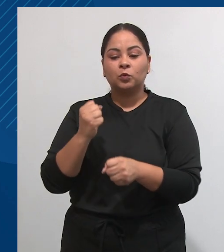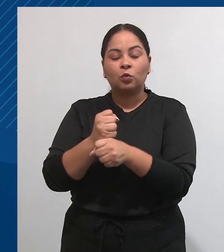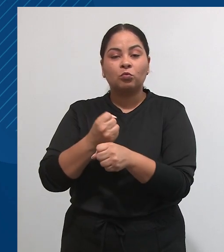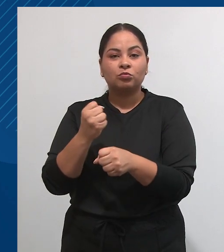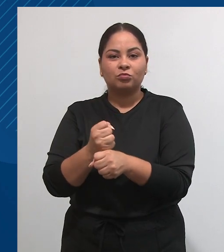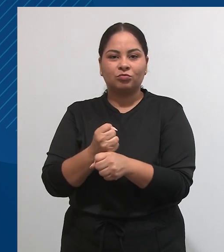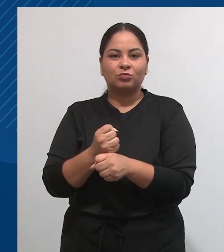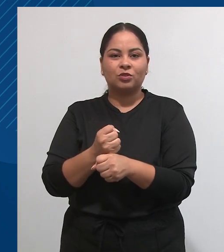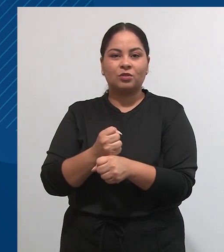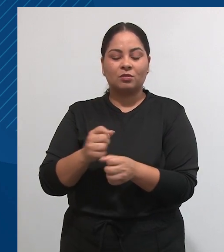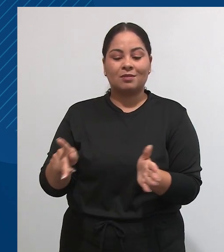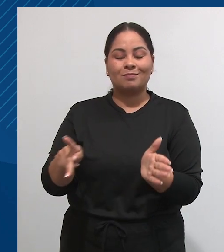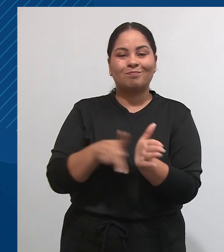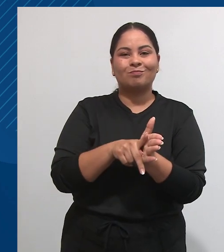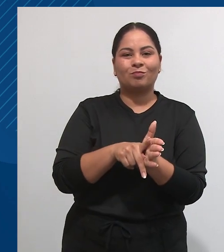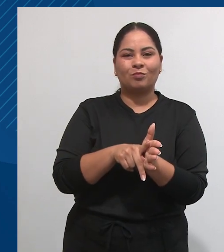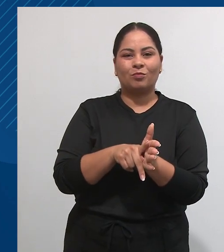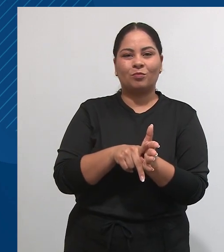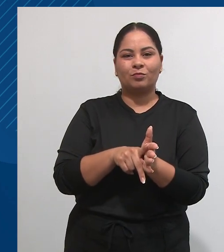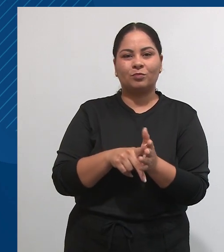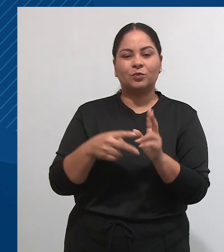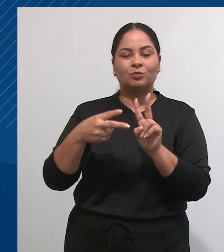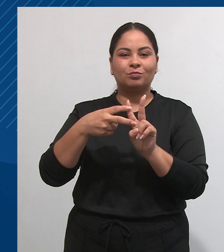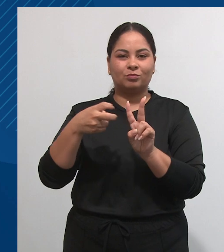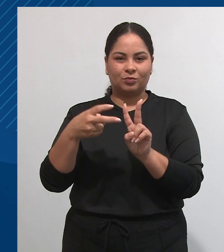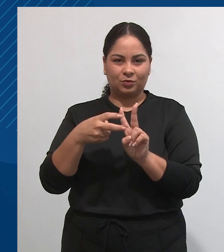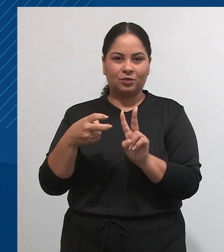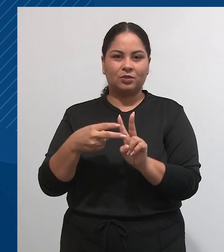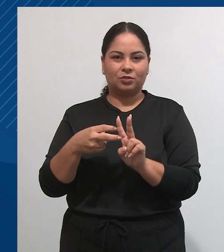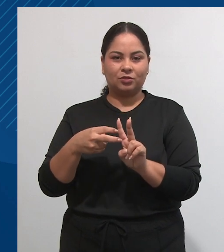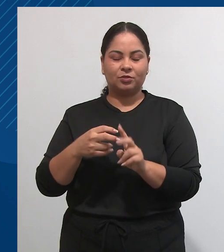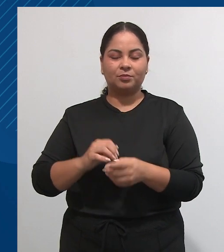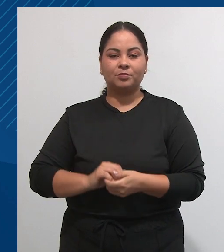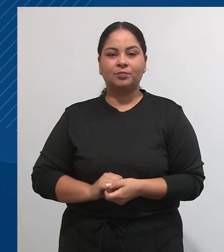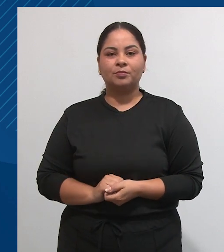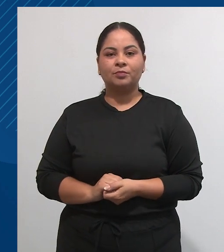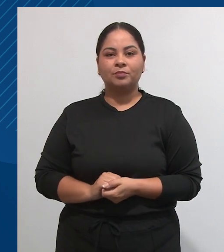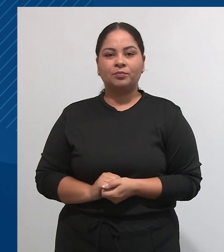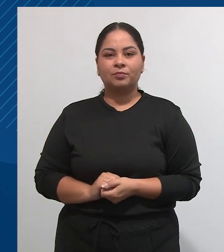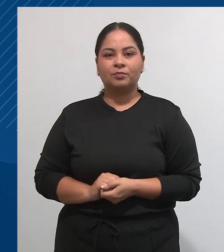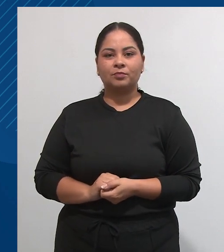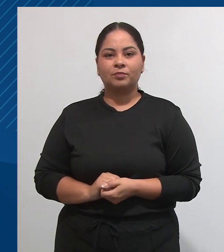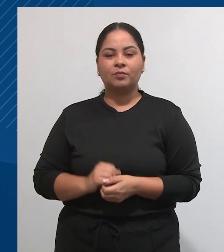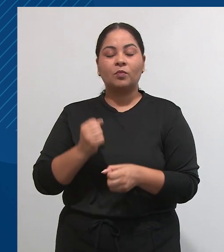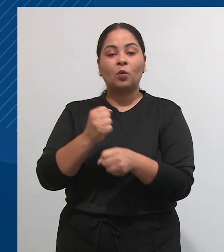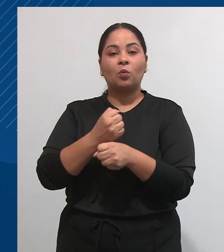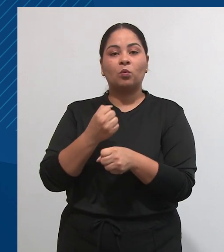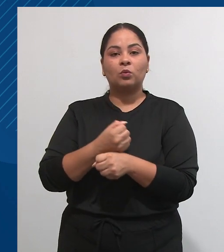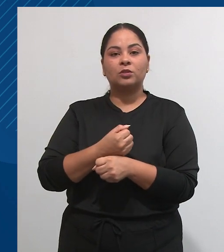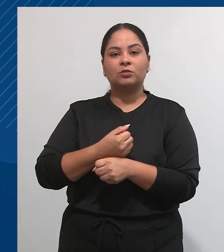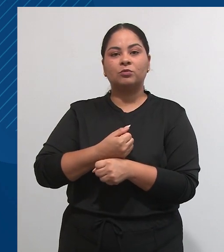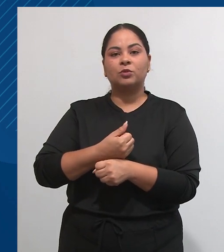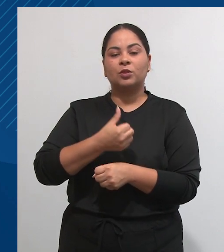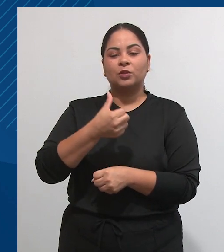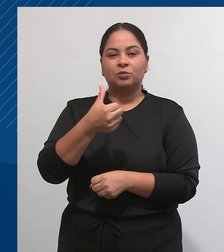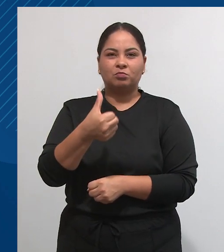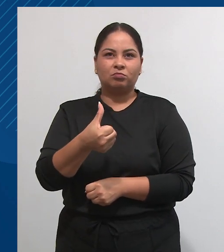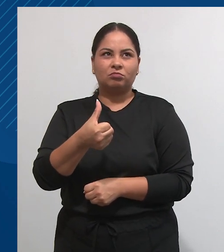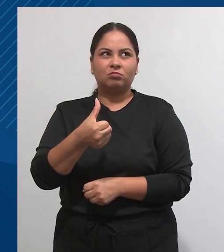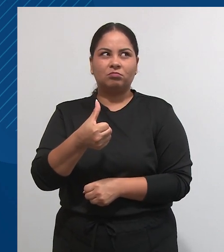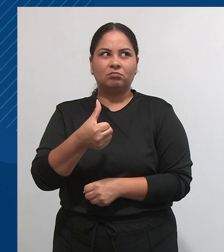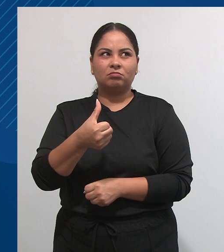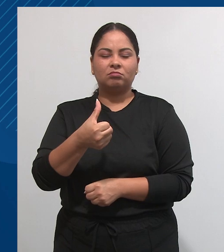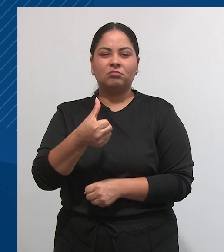né, e depois, na década de 60, por sua vez, esses seringueiros